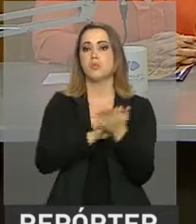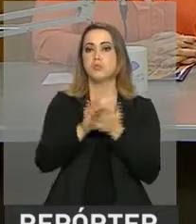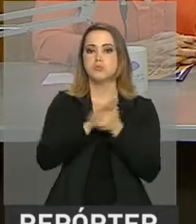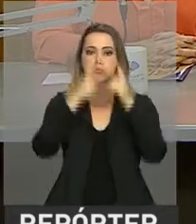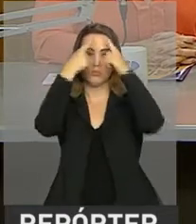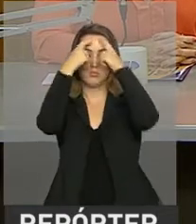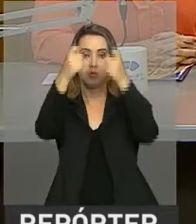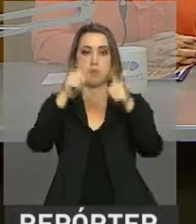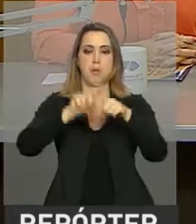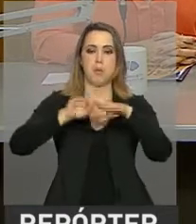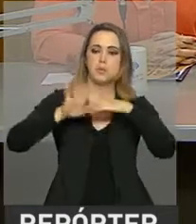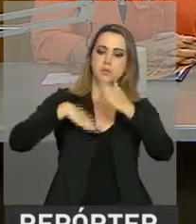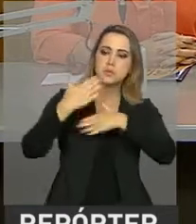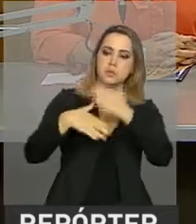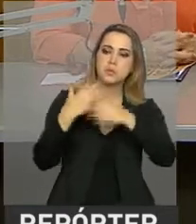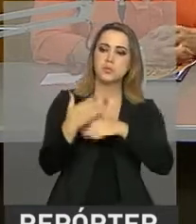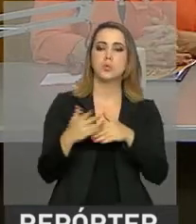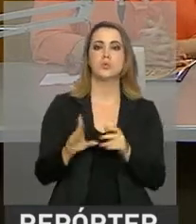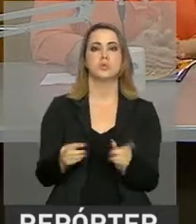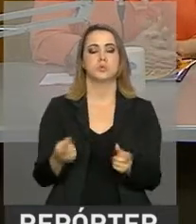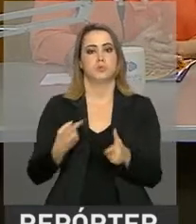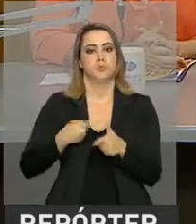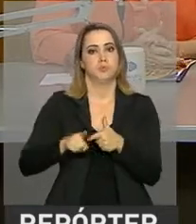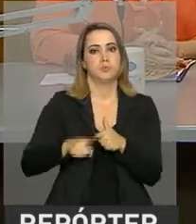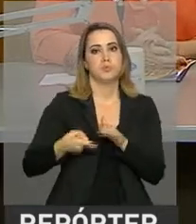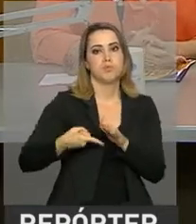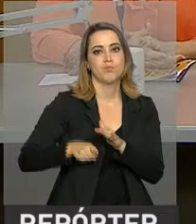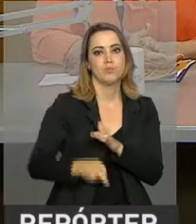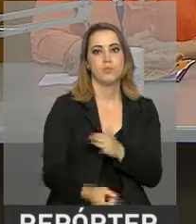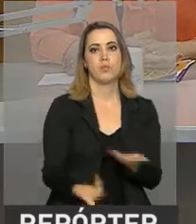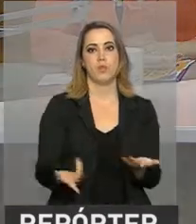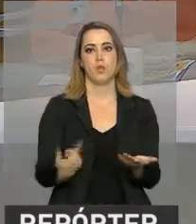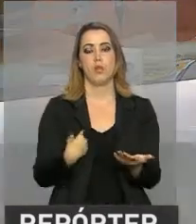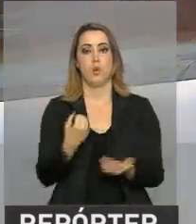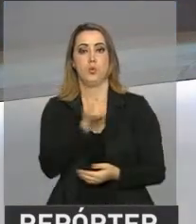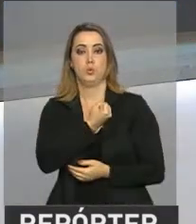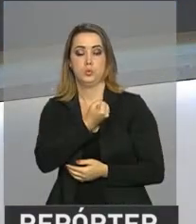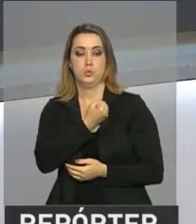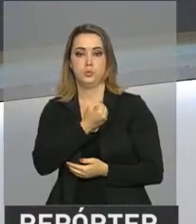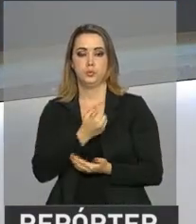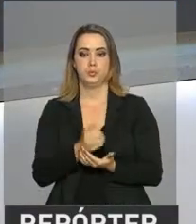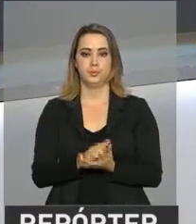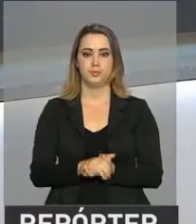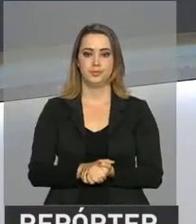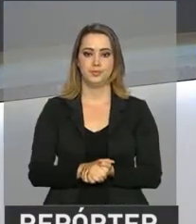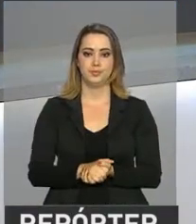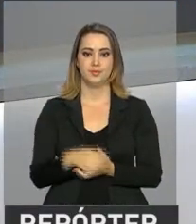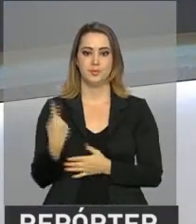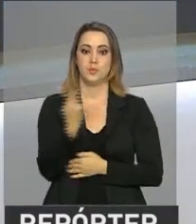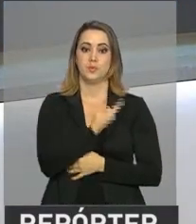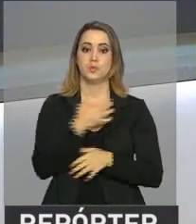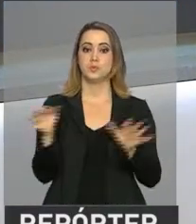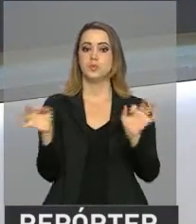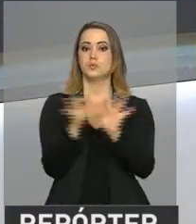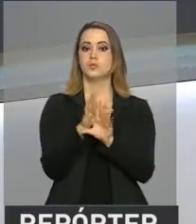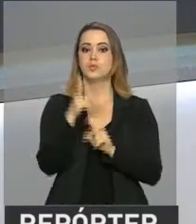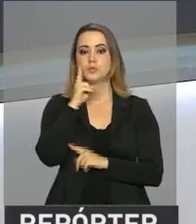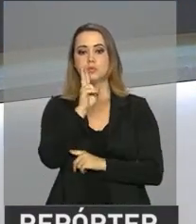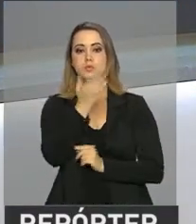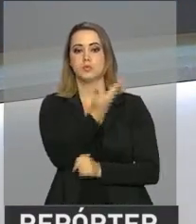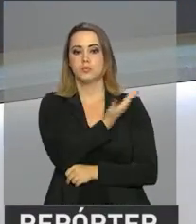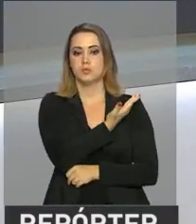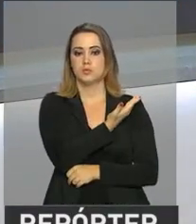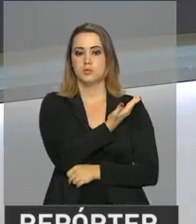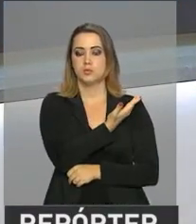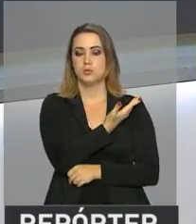mas que com o tempo vão se agravando. Segundo dados da Secretaria Especial de... Nós acabamos de acompanhar a